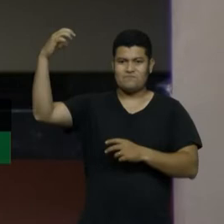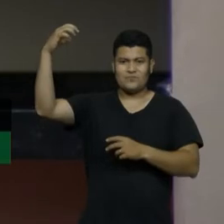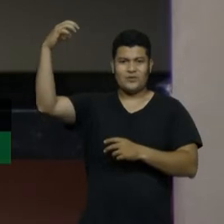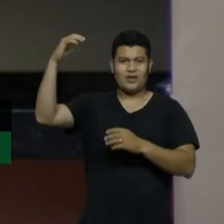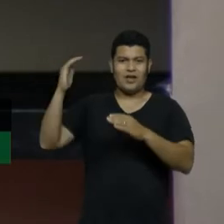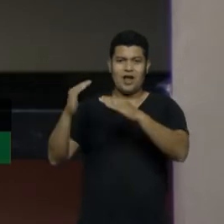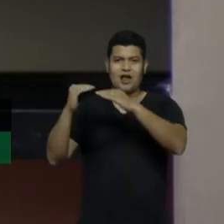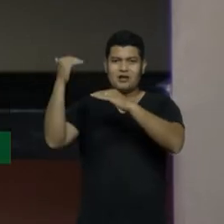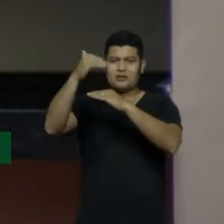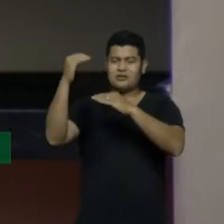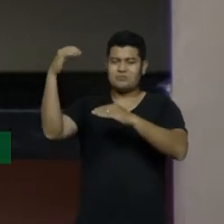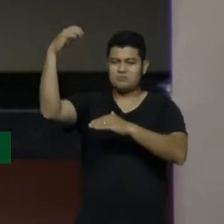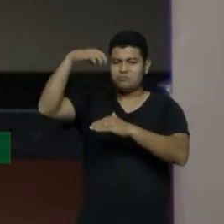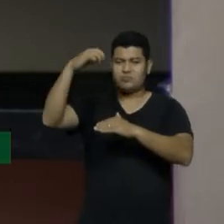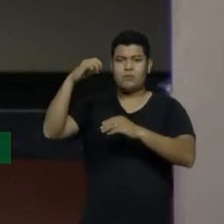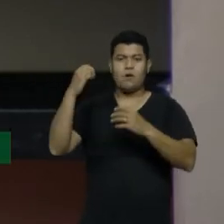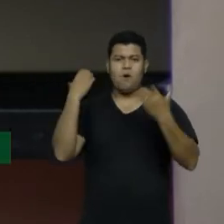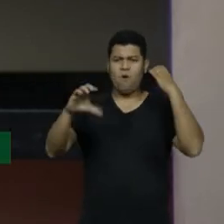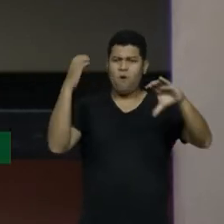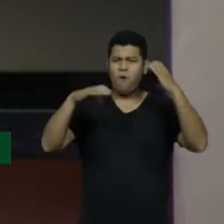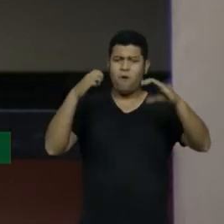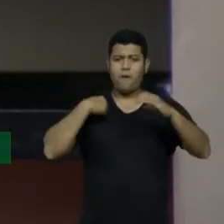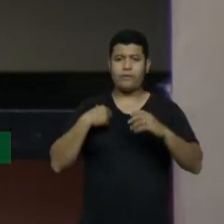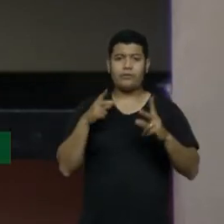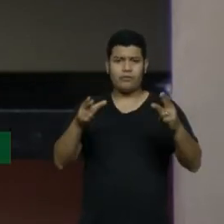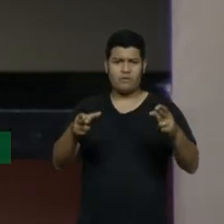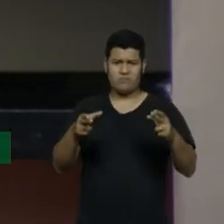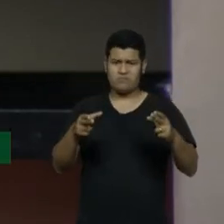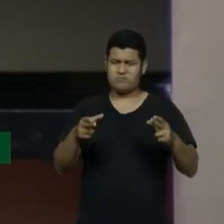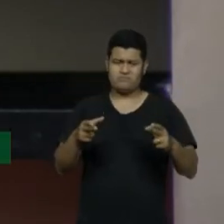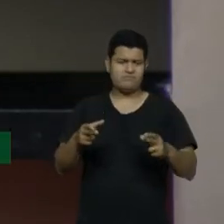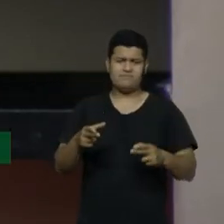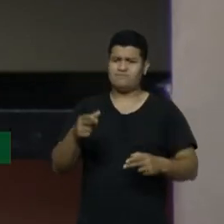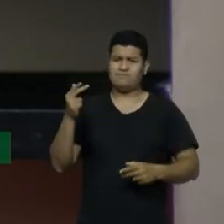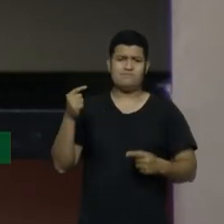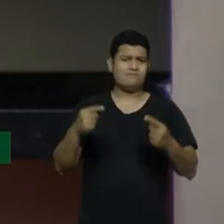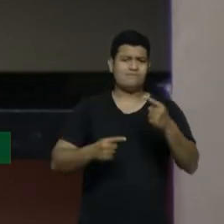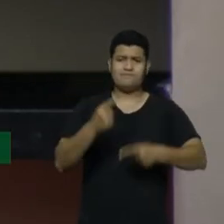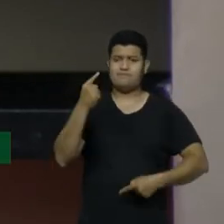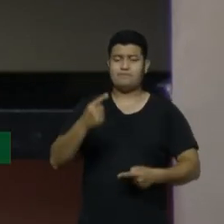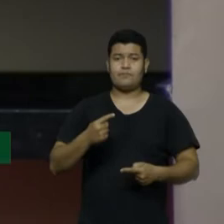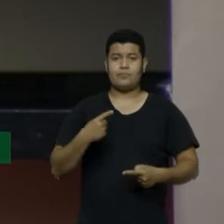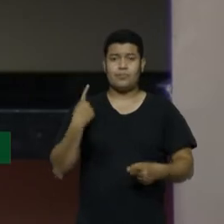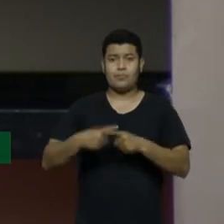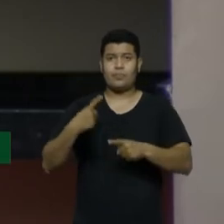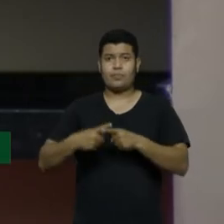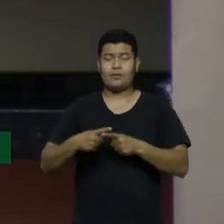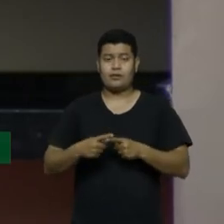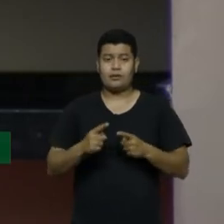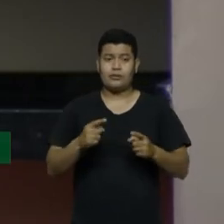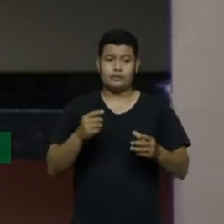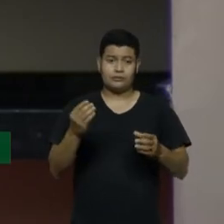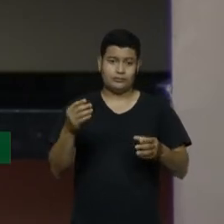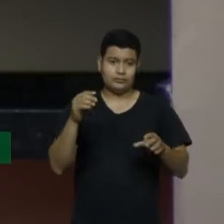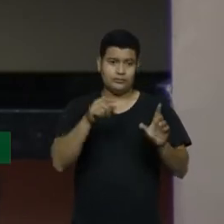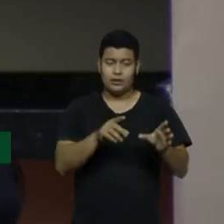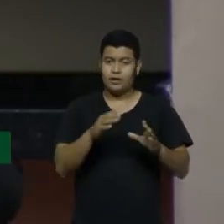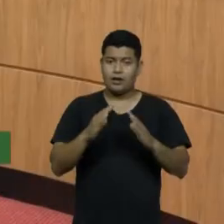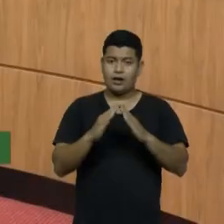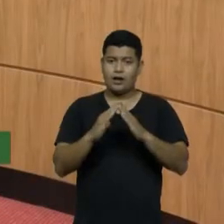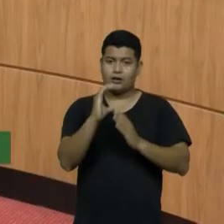responder para Santa Catarina, até porque até o contrato está em sigilo na Casa Civil. Por isso eu voto favorável à